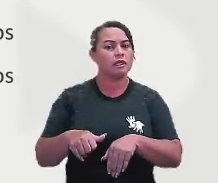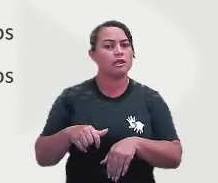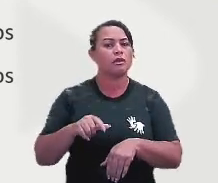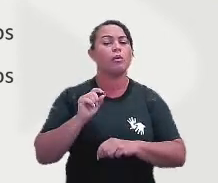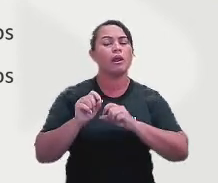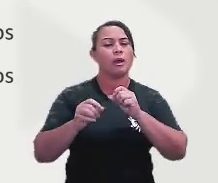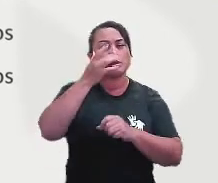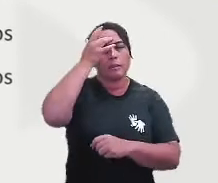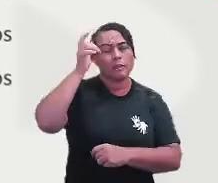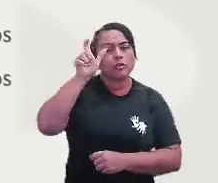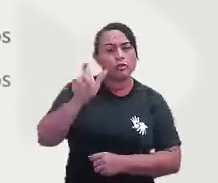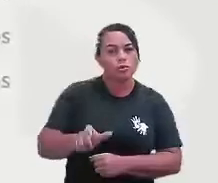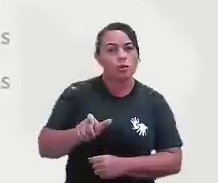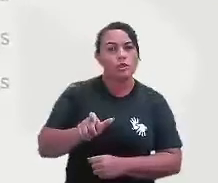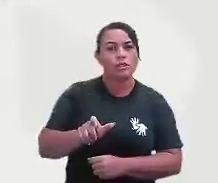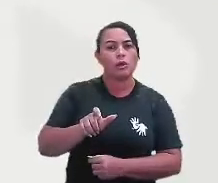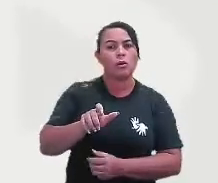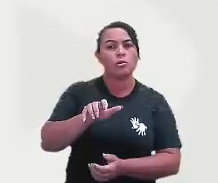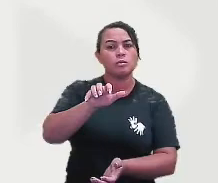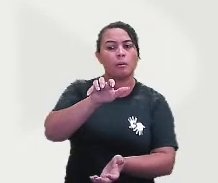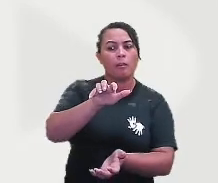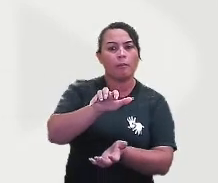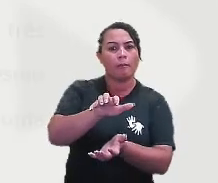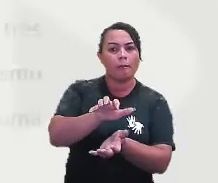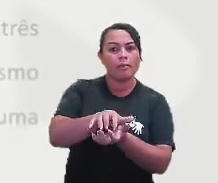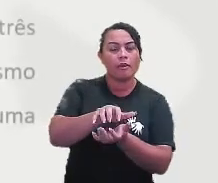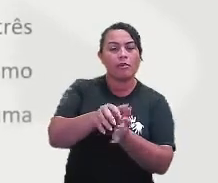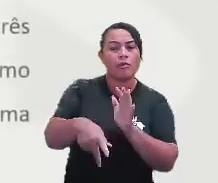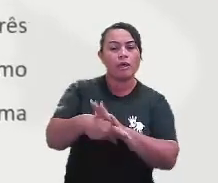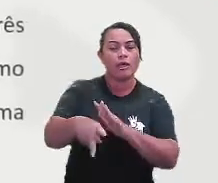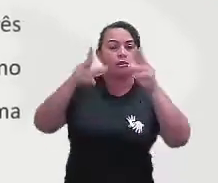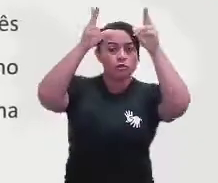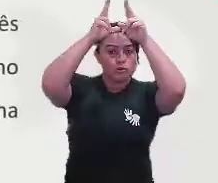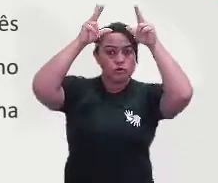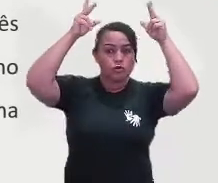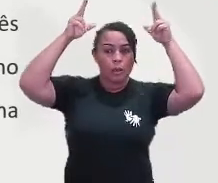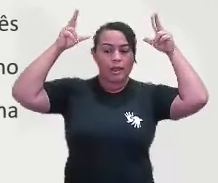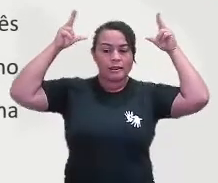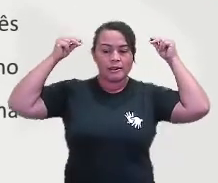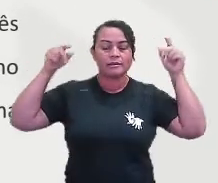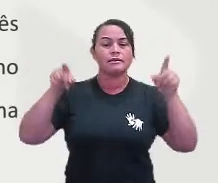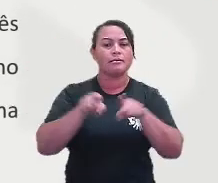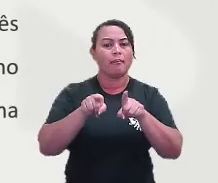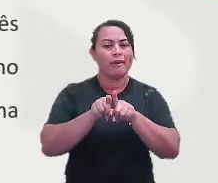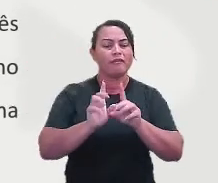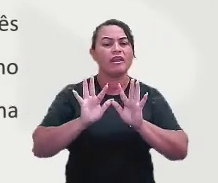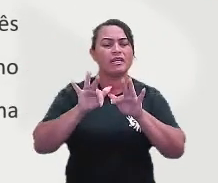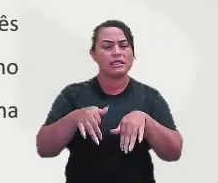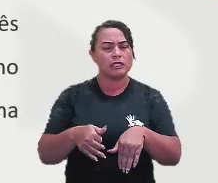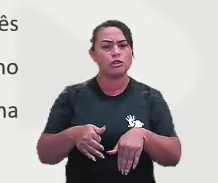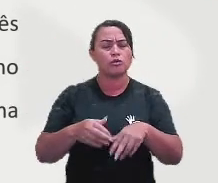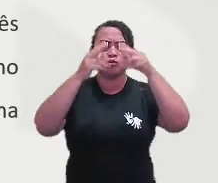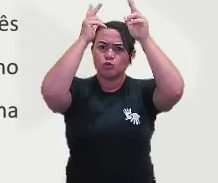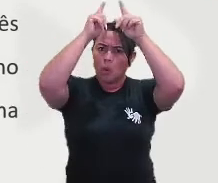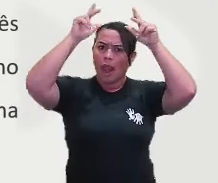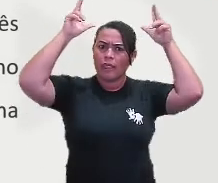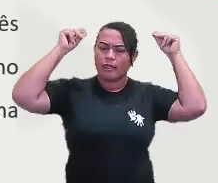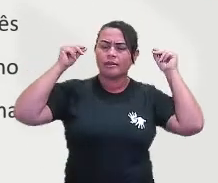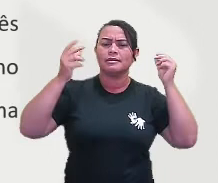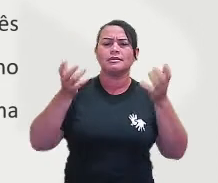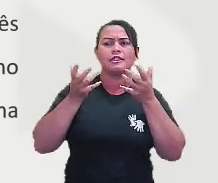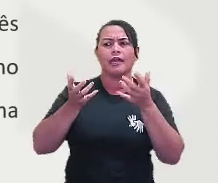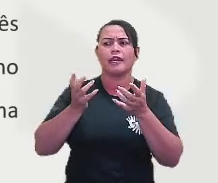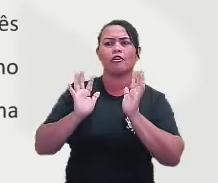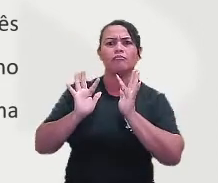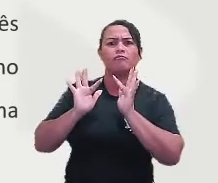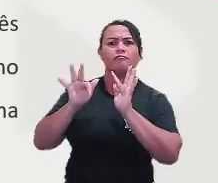os holandeses. E vamos ver o que ocorre mais adiante. Os holandeses, querendo pôr um fim na situação